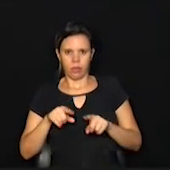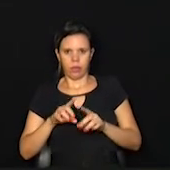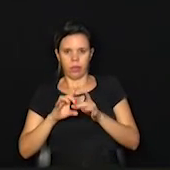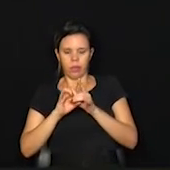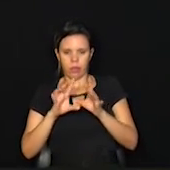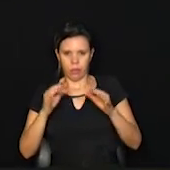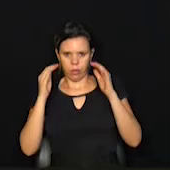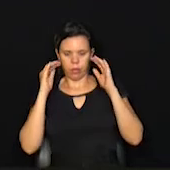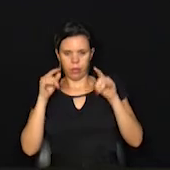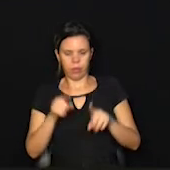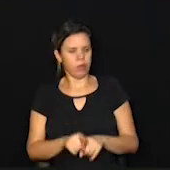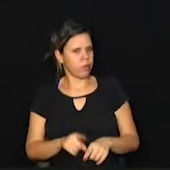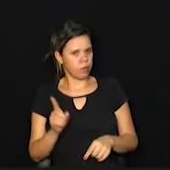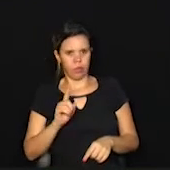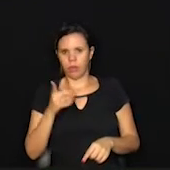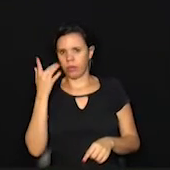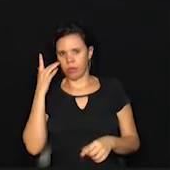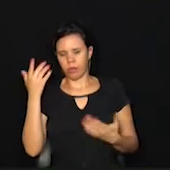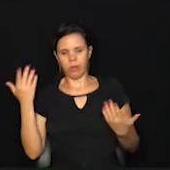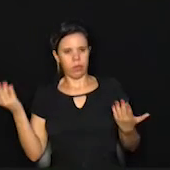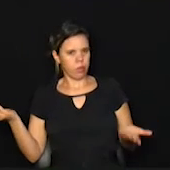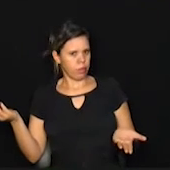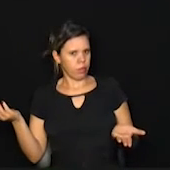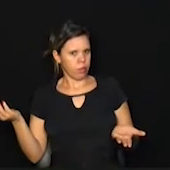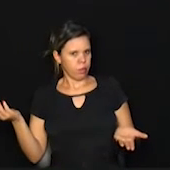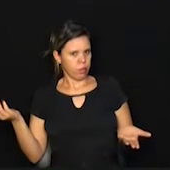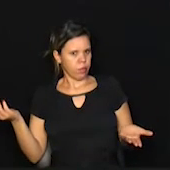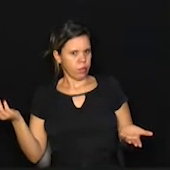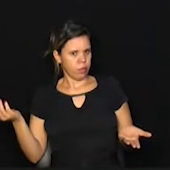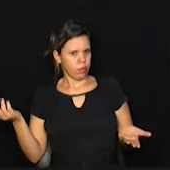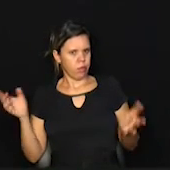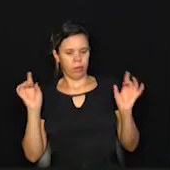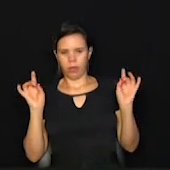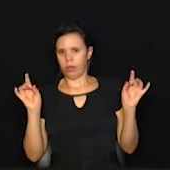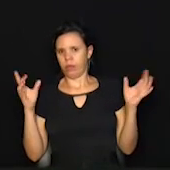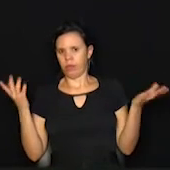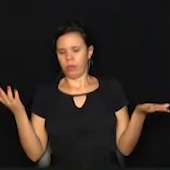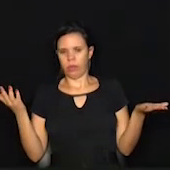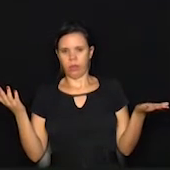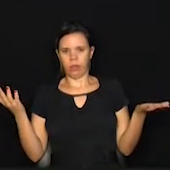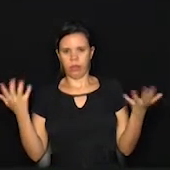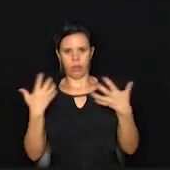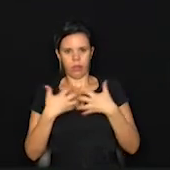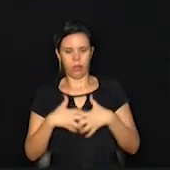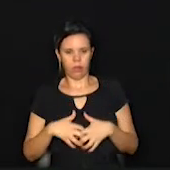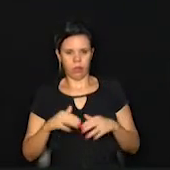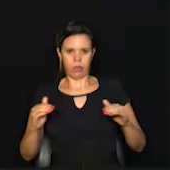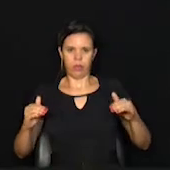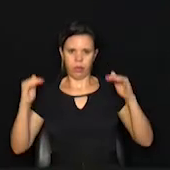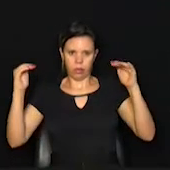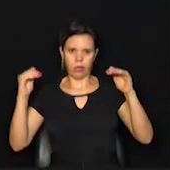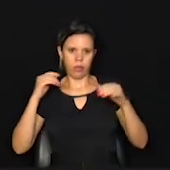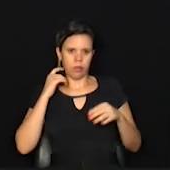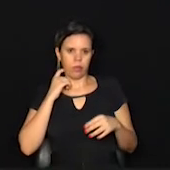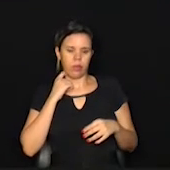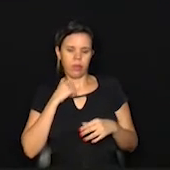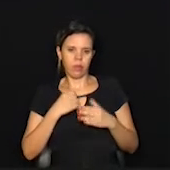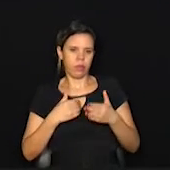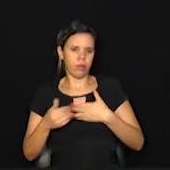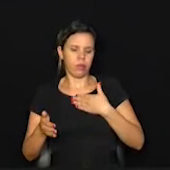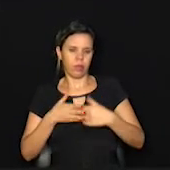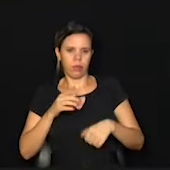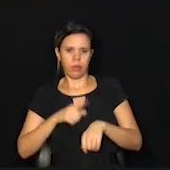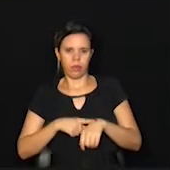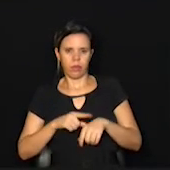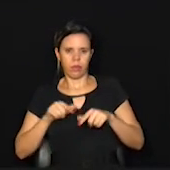democracia e não se achando uma força especial que fica funcionando como um poder moderador que a qualquer